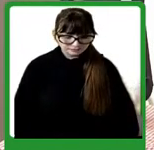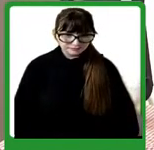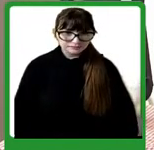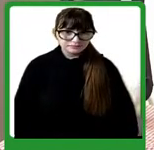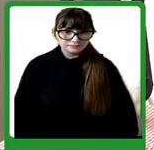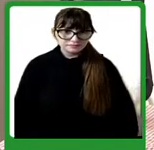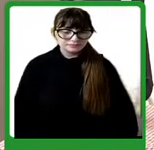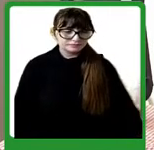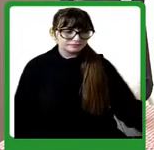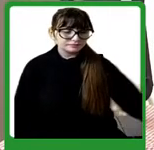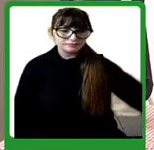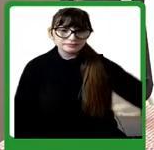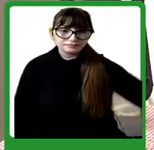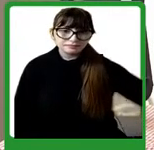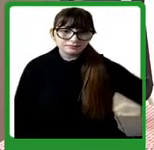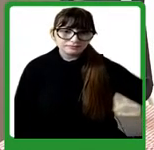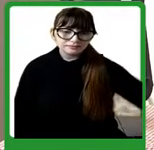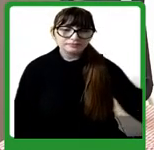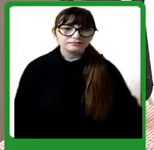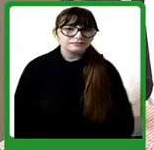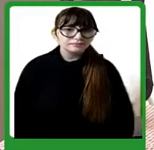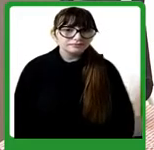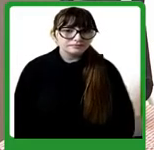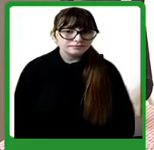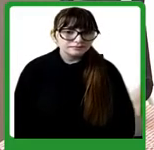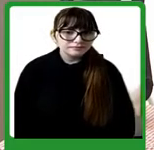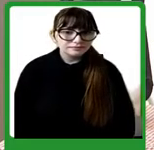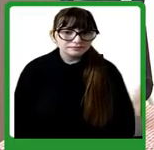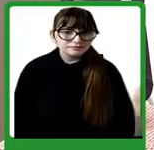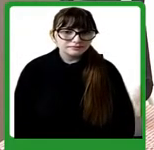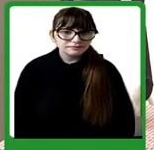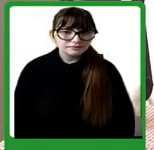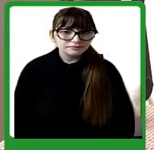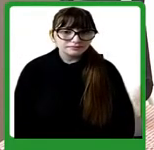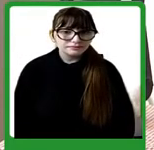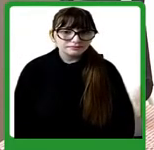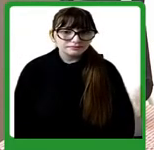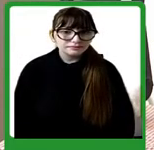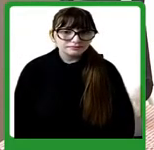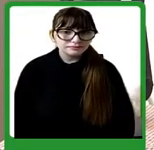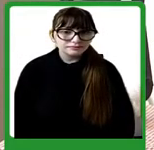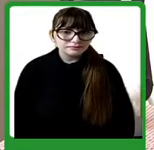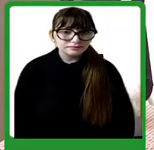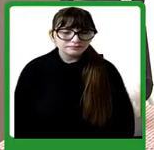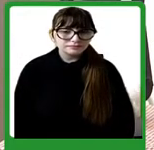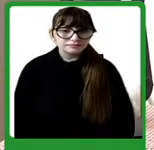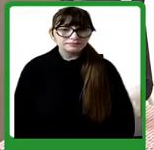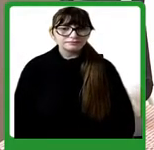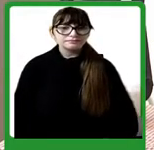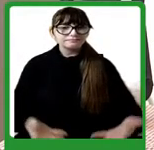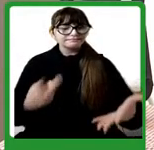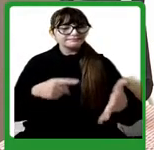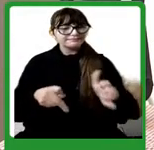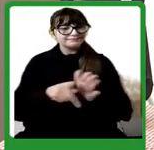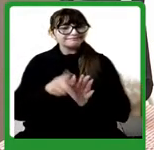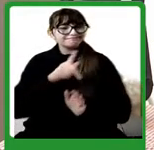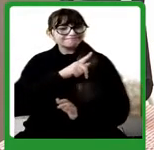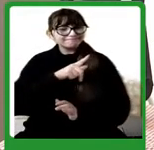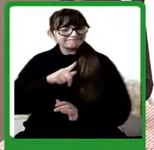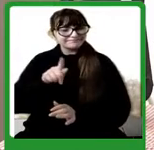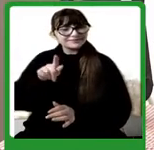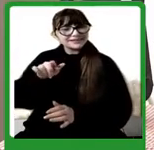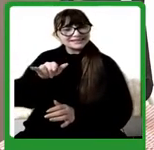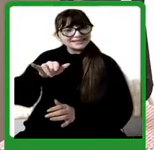Rodrigo, também colaborador da Sicredi Alto Uruguai. Uma saudação muito especial à nossa presidente Angelita Marisa Cadoná, que nos